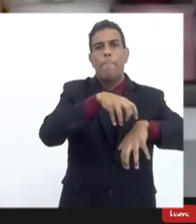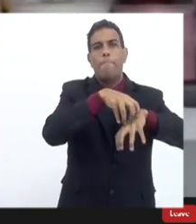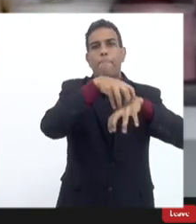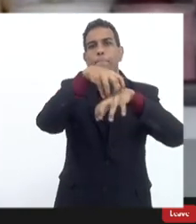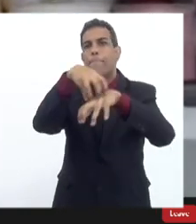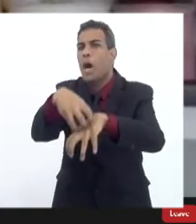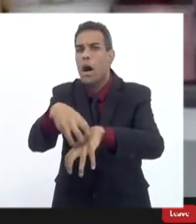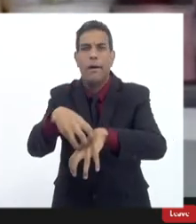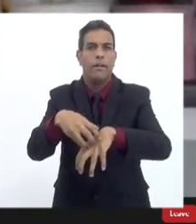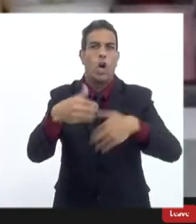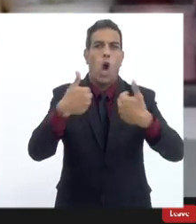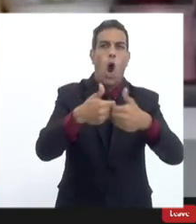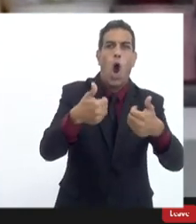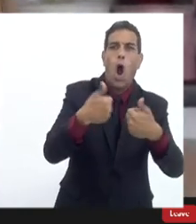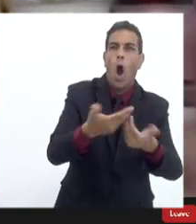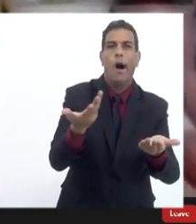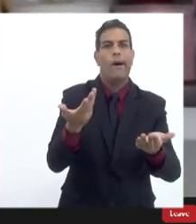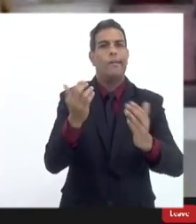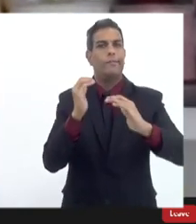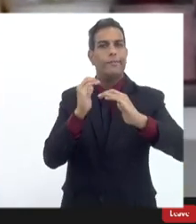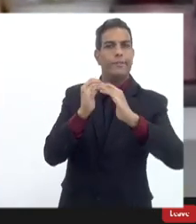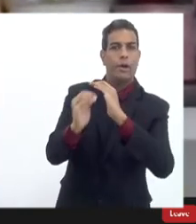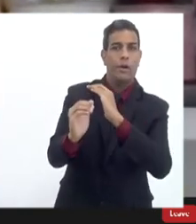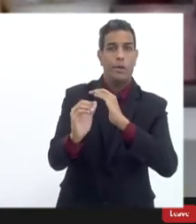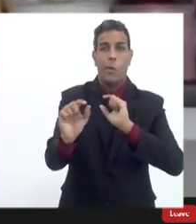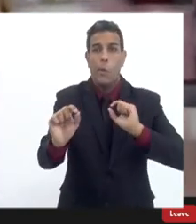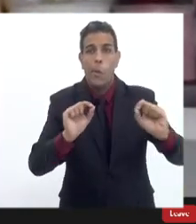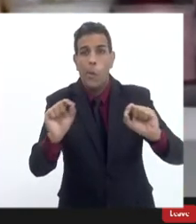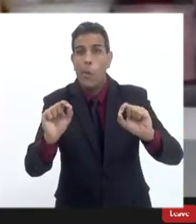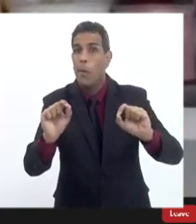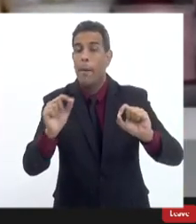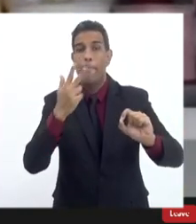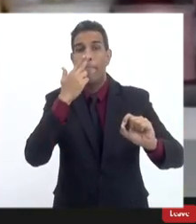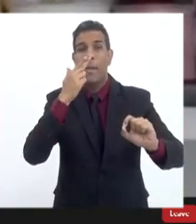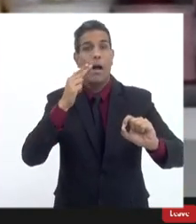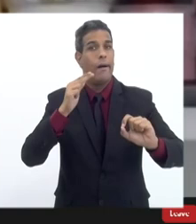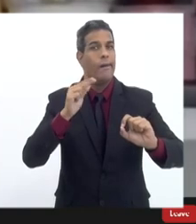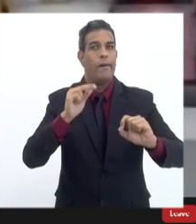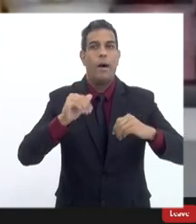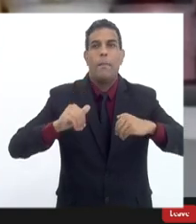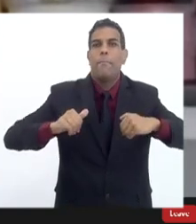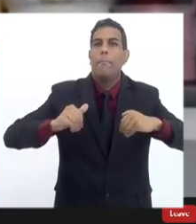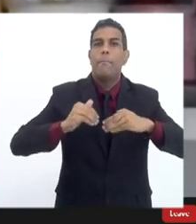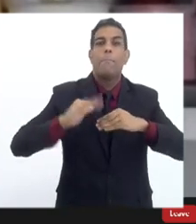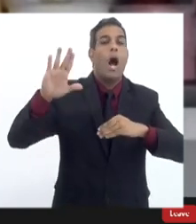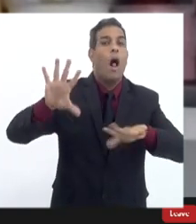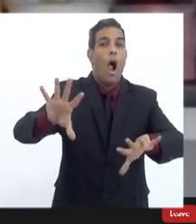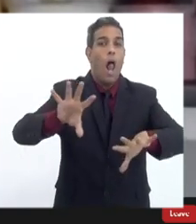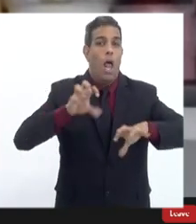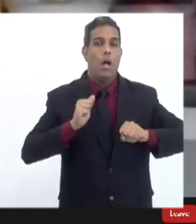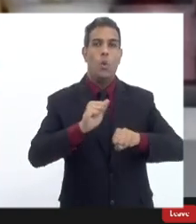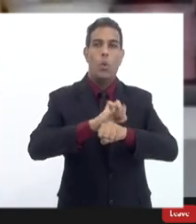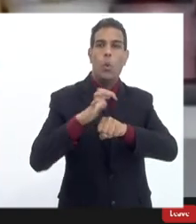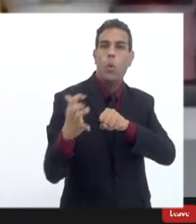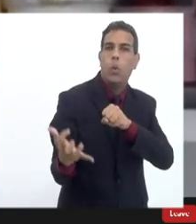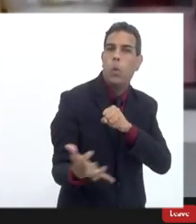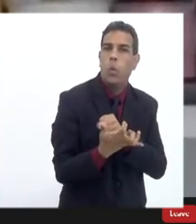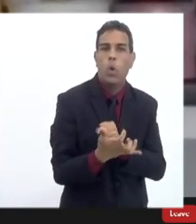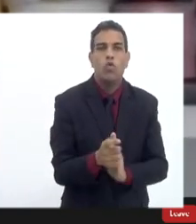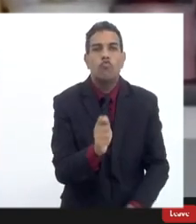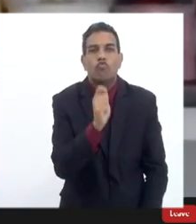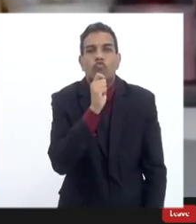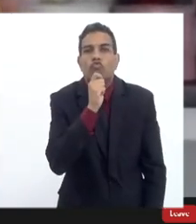públicos coletivos que estão absolutamente desregulados e descuidados em termos das